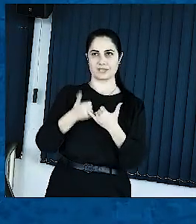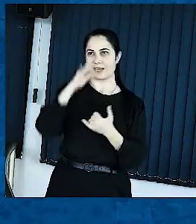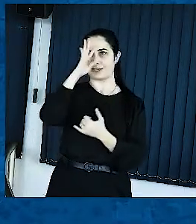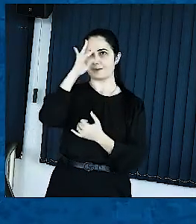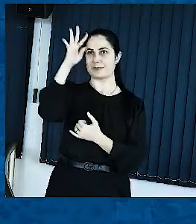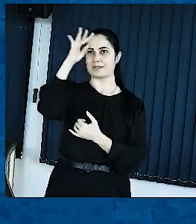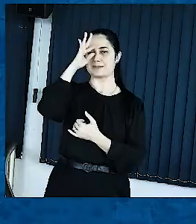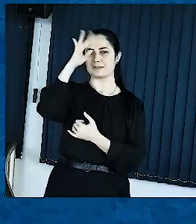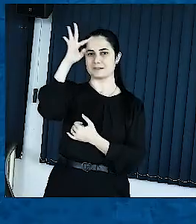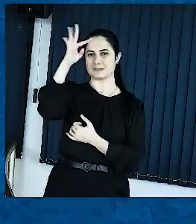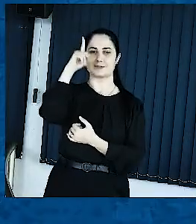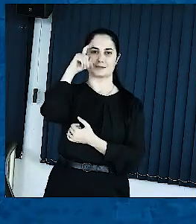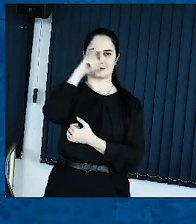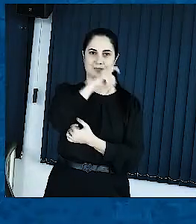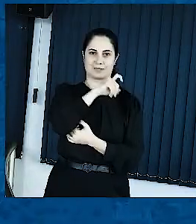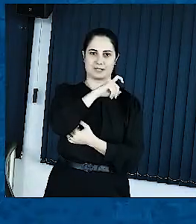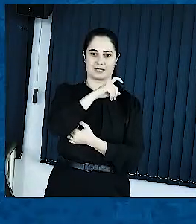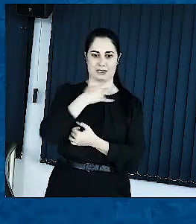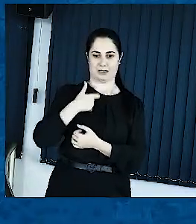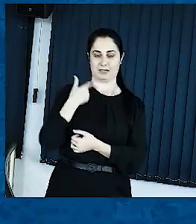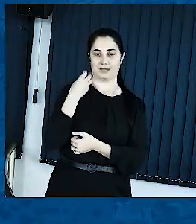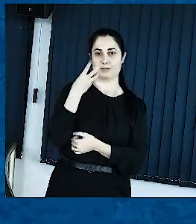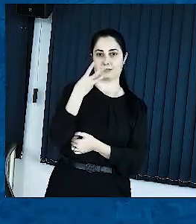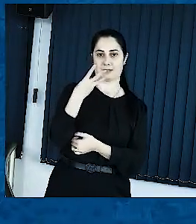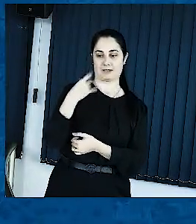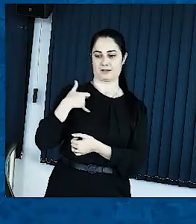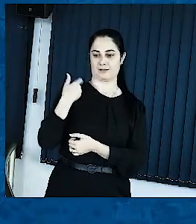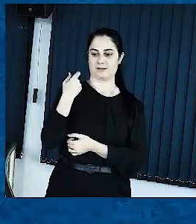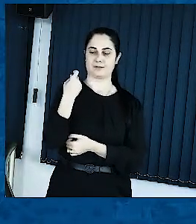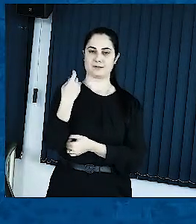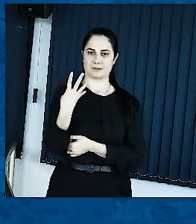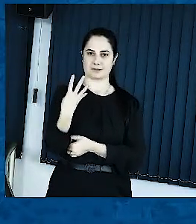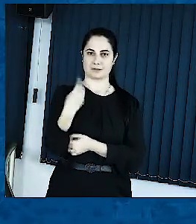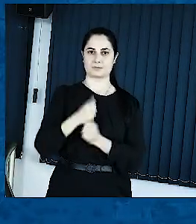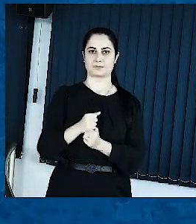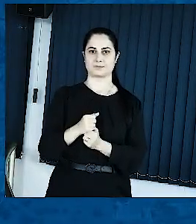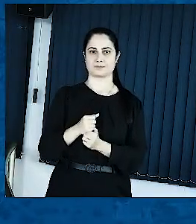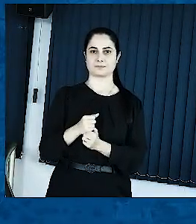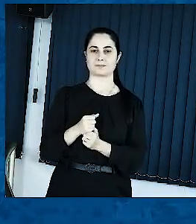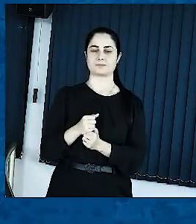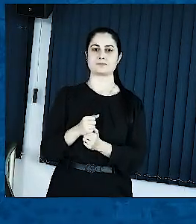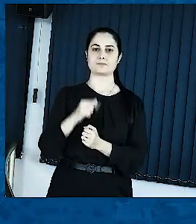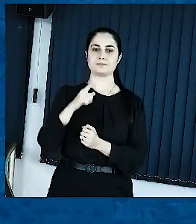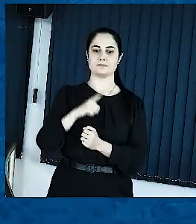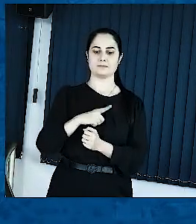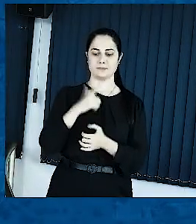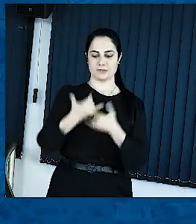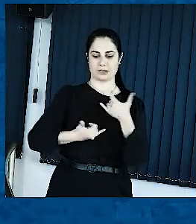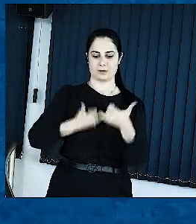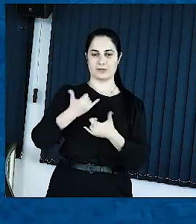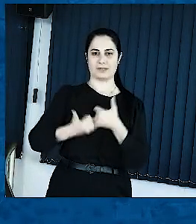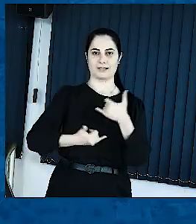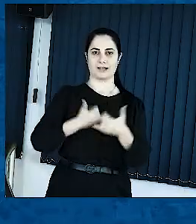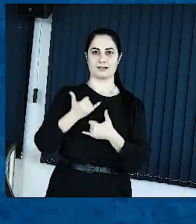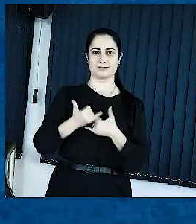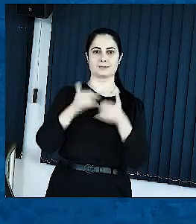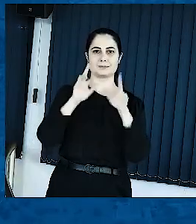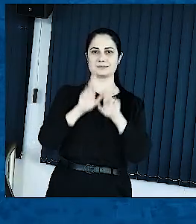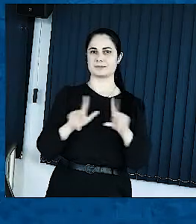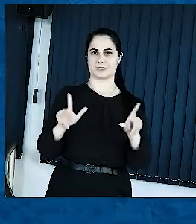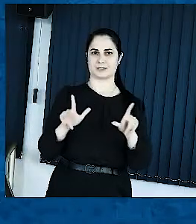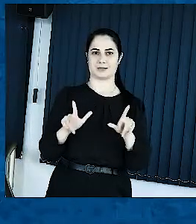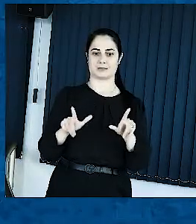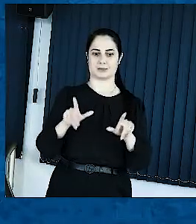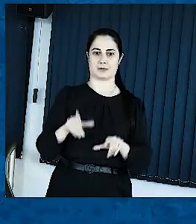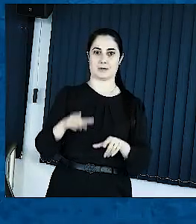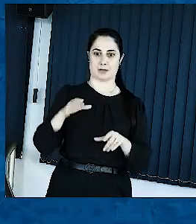conta, com 3, 4 aninhos, que ela tem um brincar disfuncional. Por exemplo, se